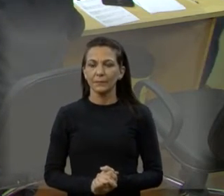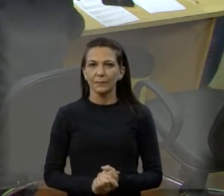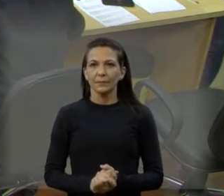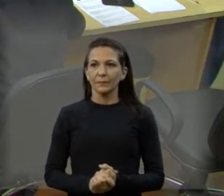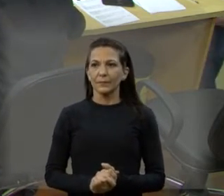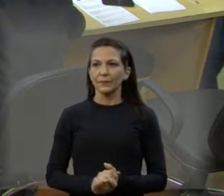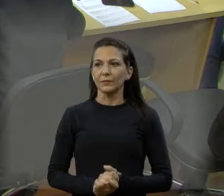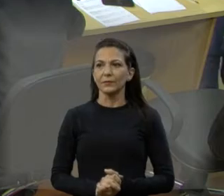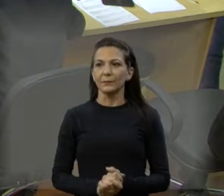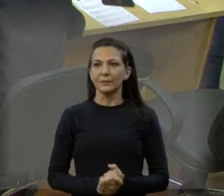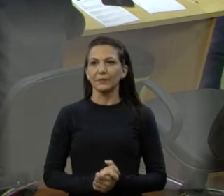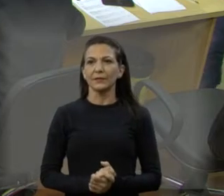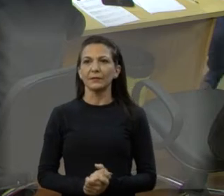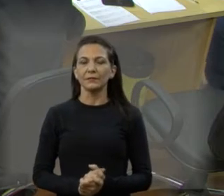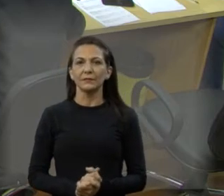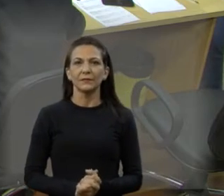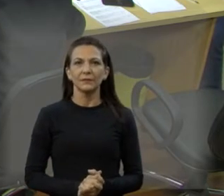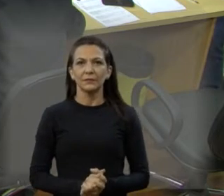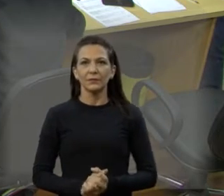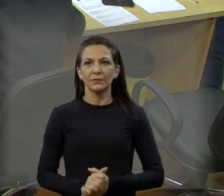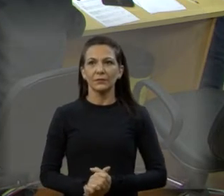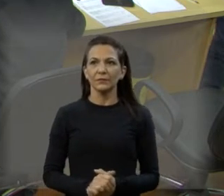E aí